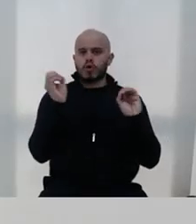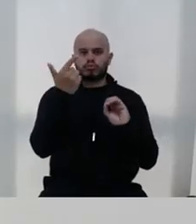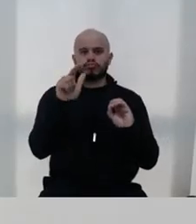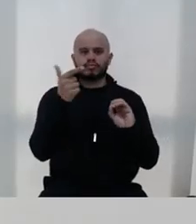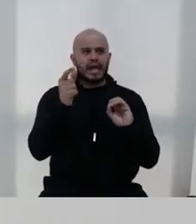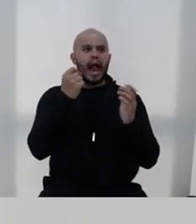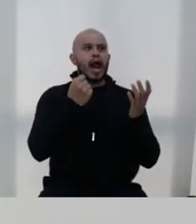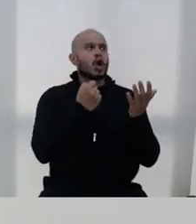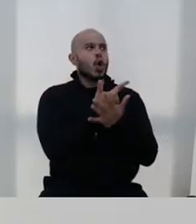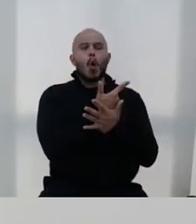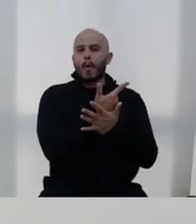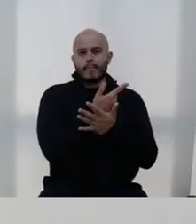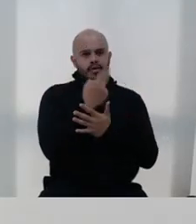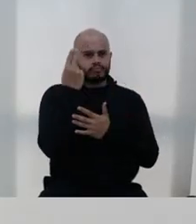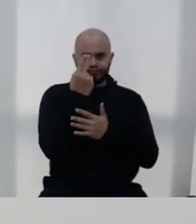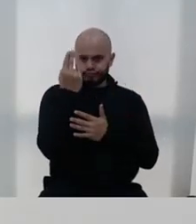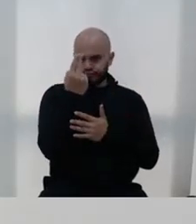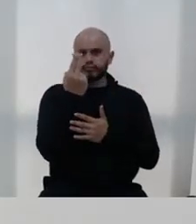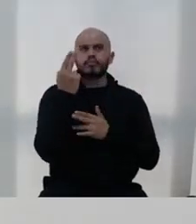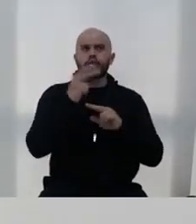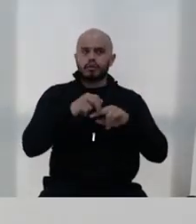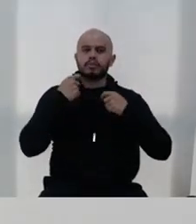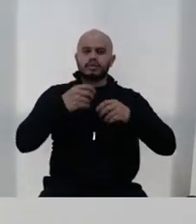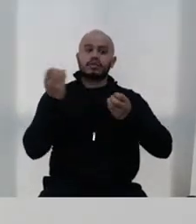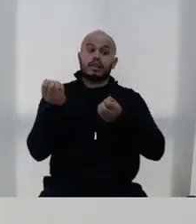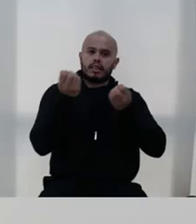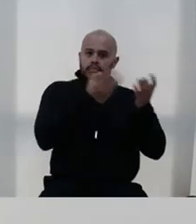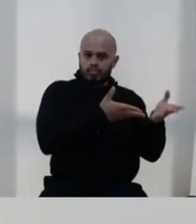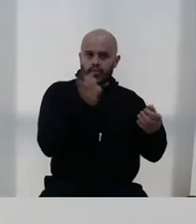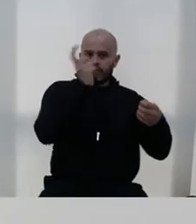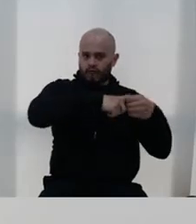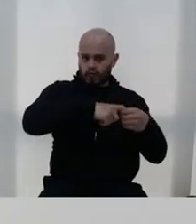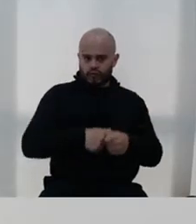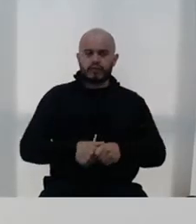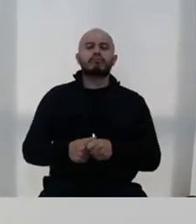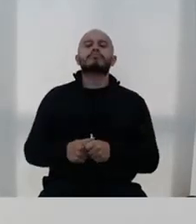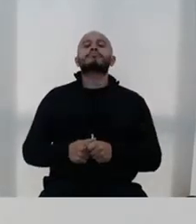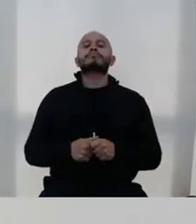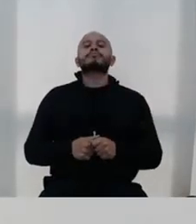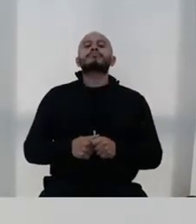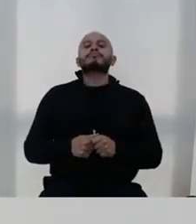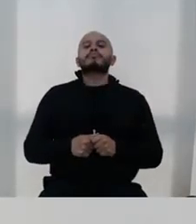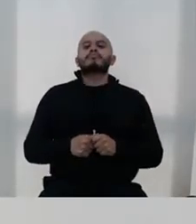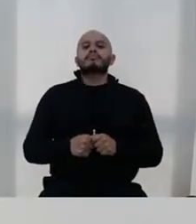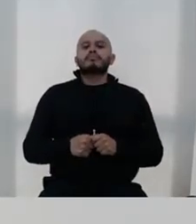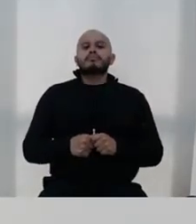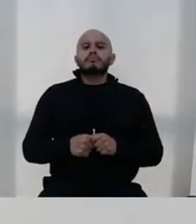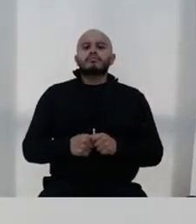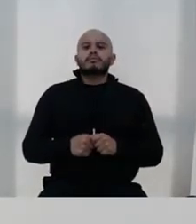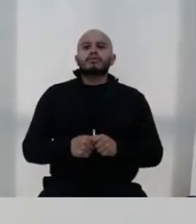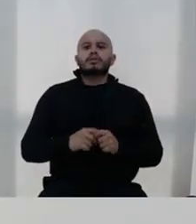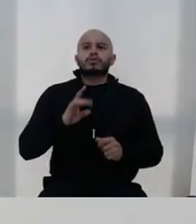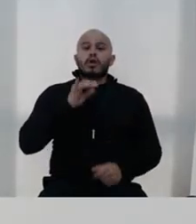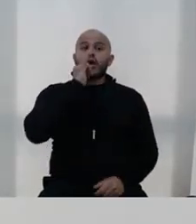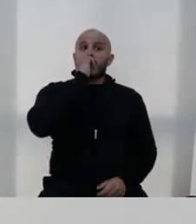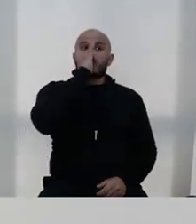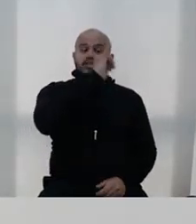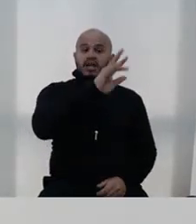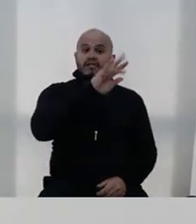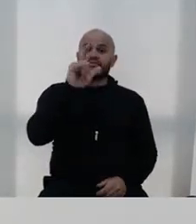temos a opção de recompra. Então, fica também aqui a notícia, Vossas Excelências, de que serão contatados oportunamente